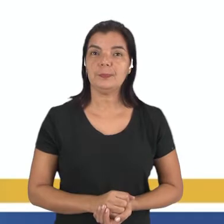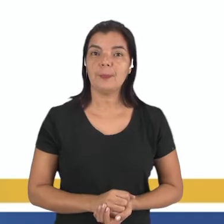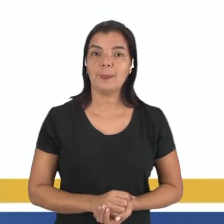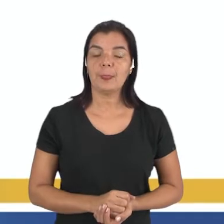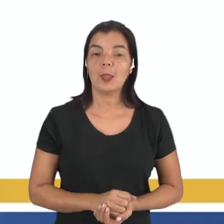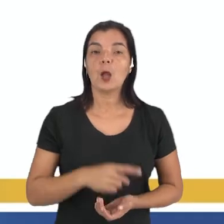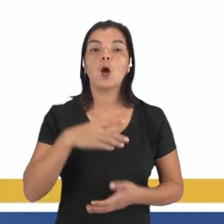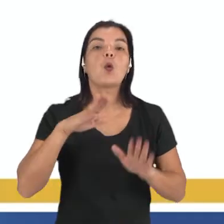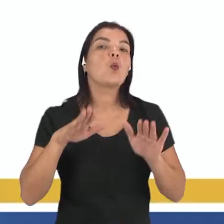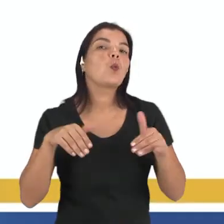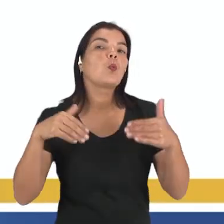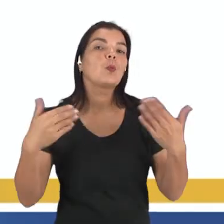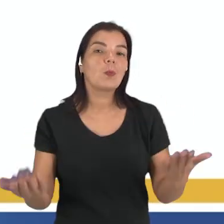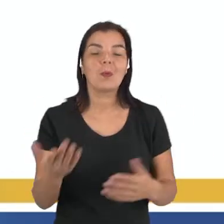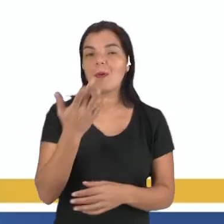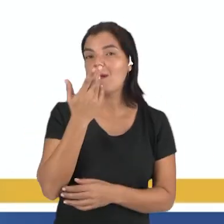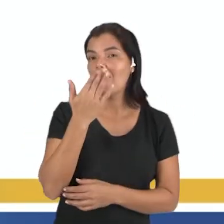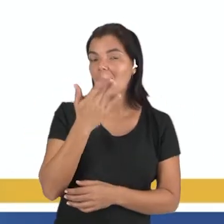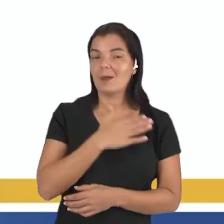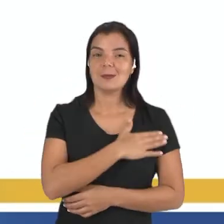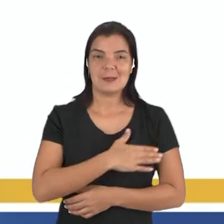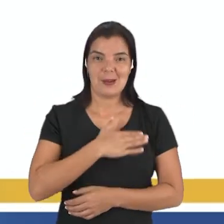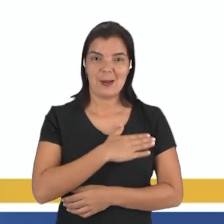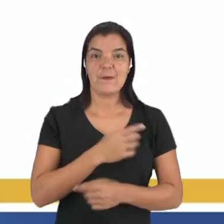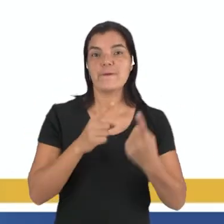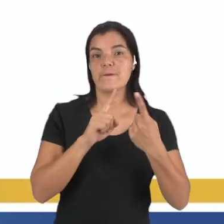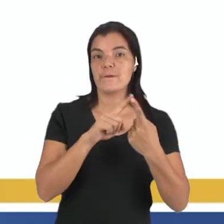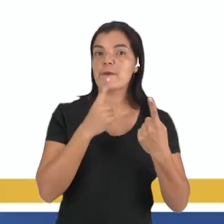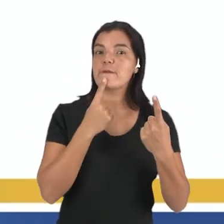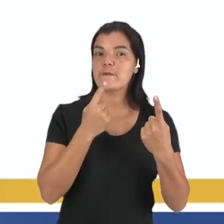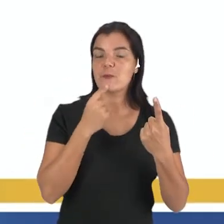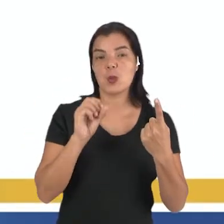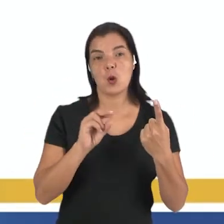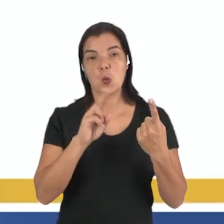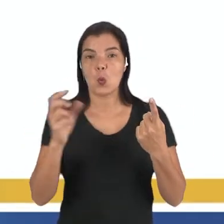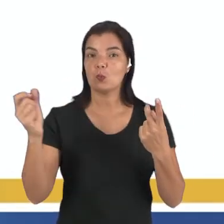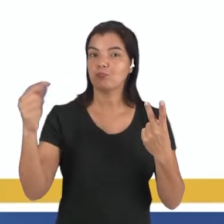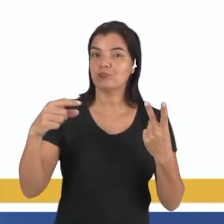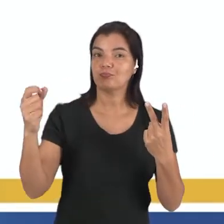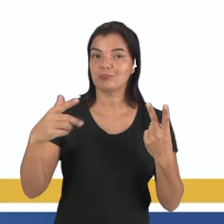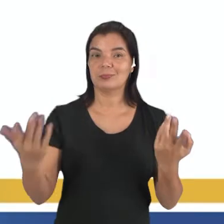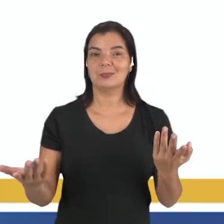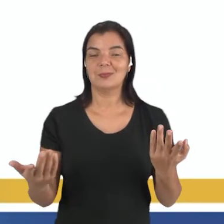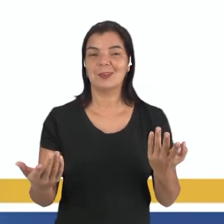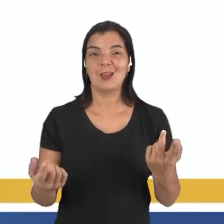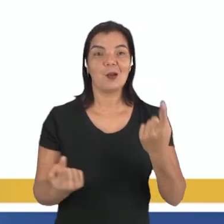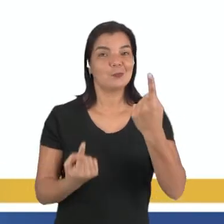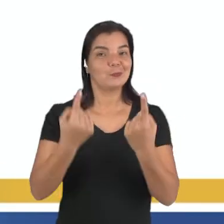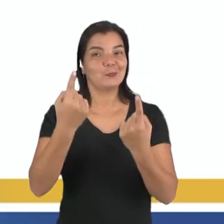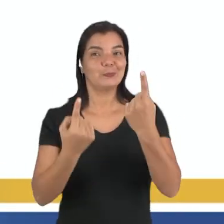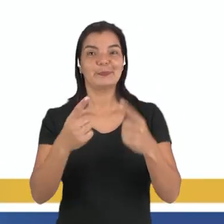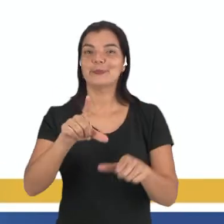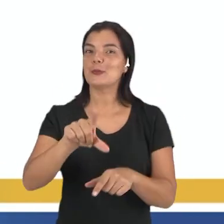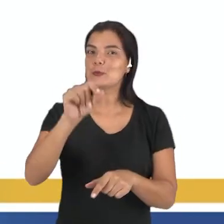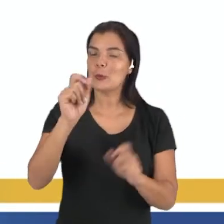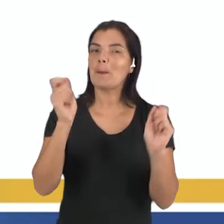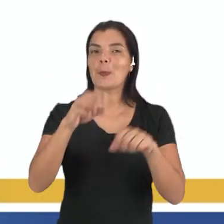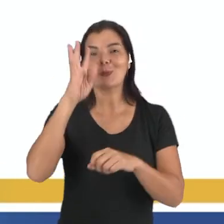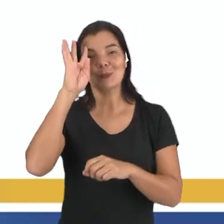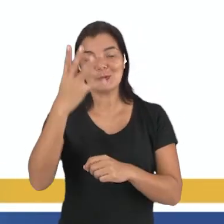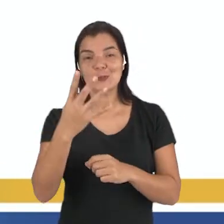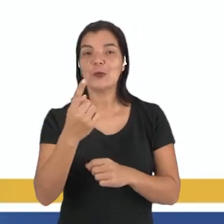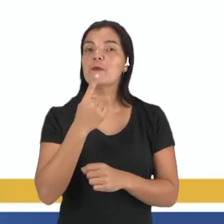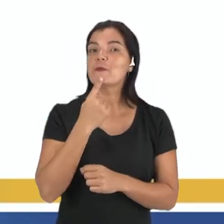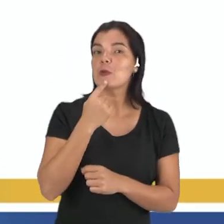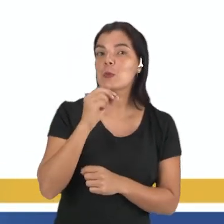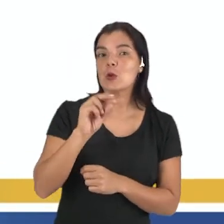blue? Qual é a sua cor favorita? Vermelho ou azul? Então agora eu te dei uma opção de escolha, né? Você pode escolher o vermelho ou